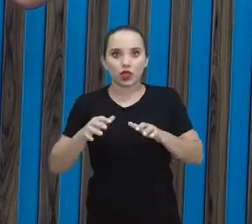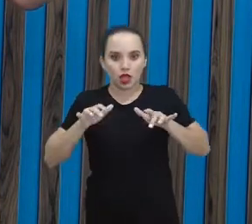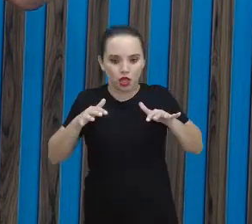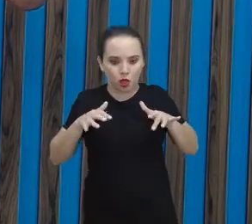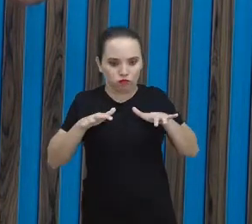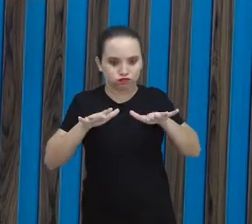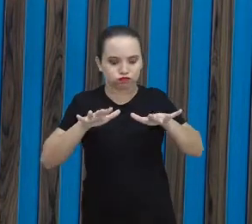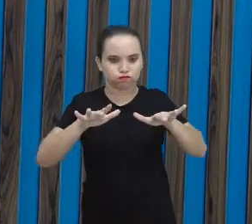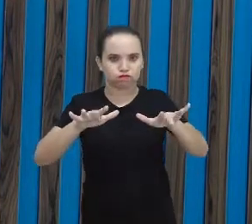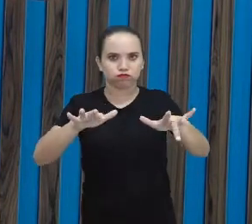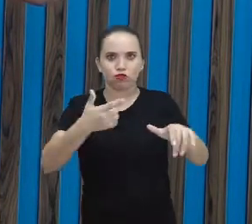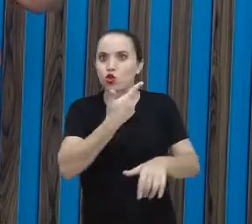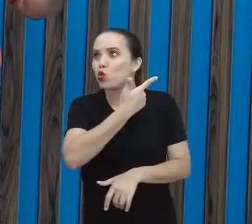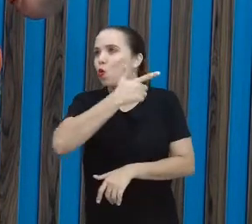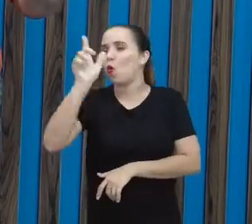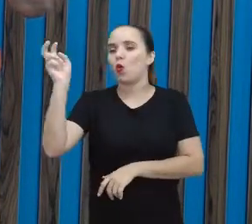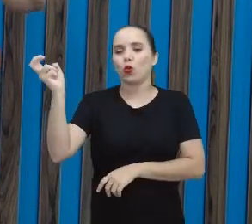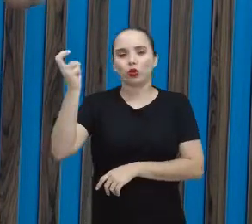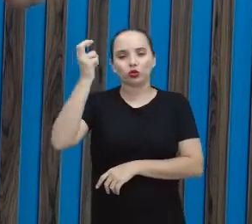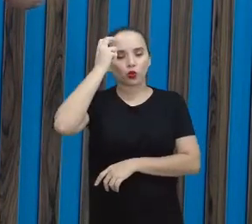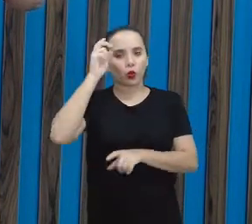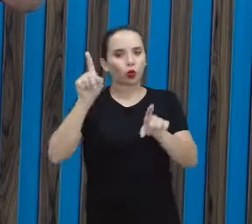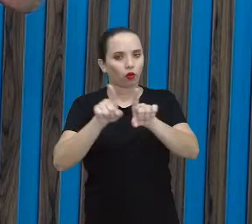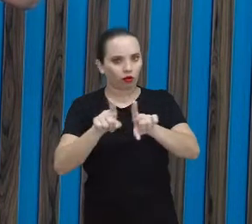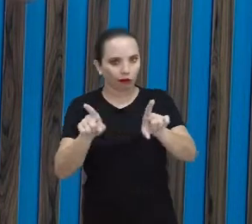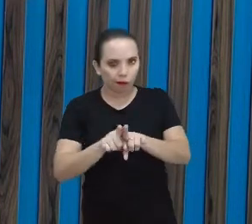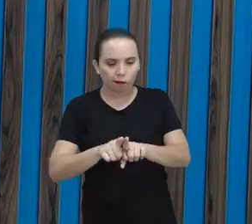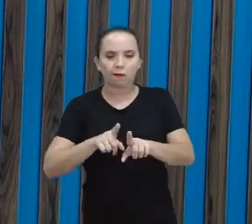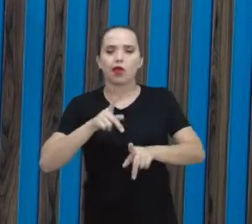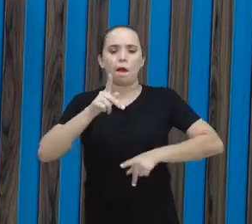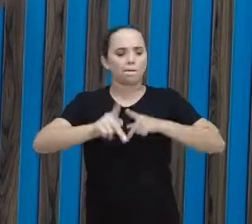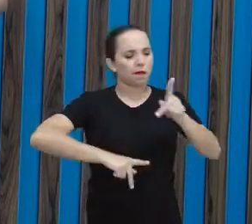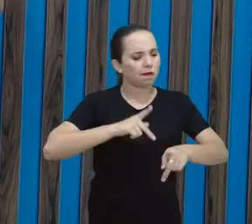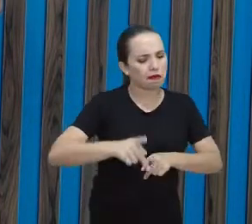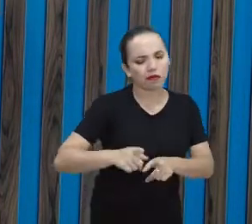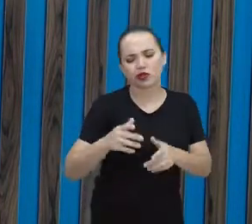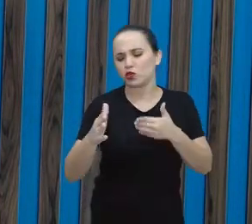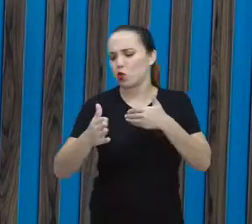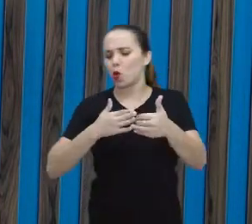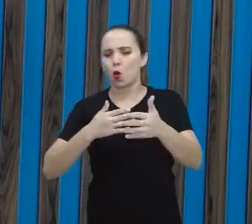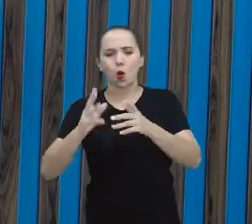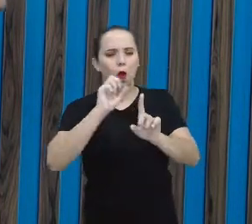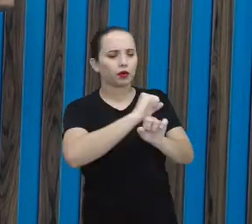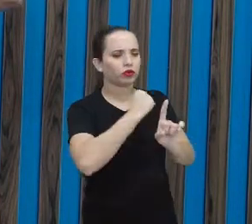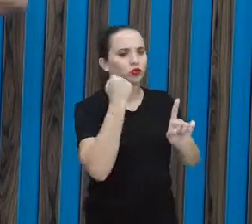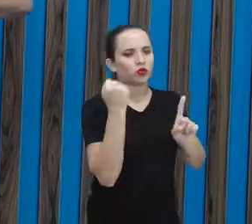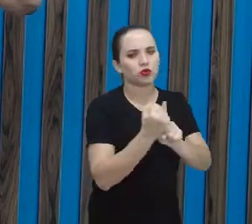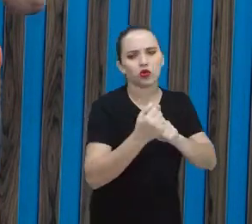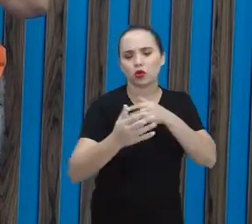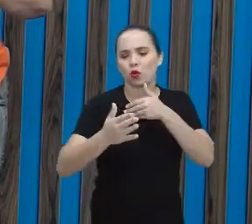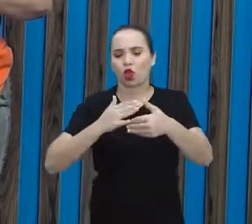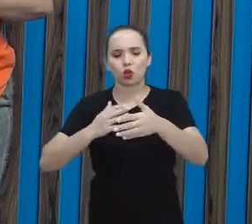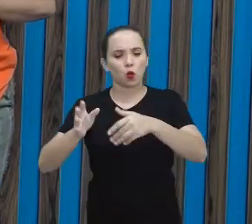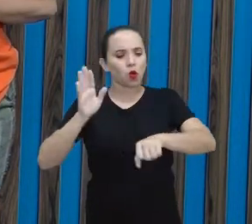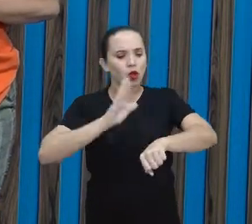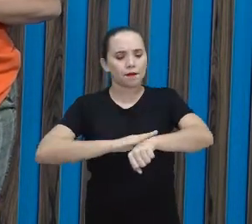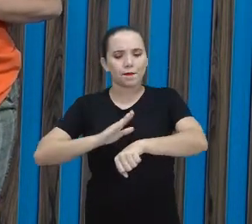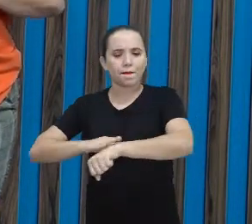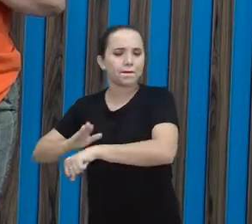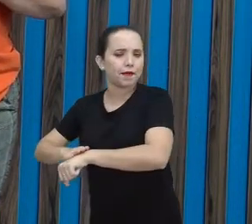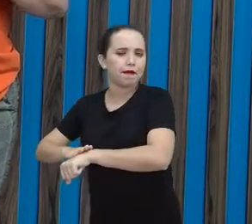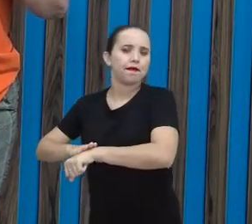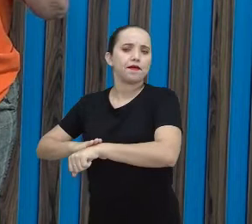as culturas, todas as pessoas, em qualquer sociedade, em qualquer época. Essa é uma das principais